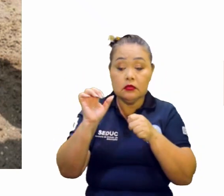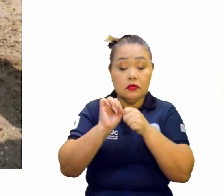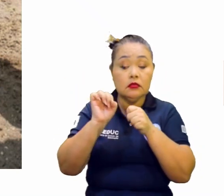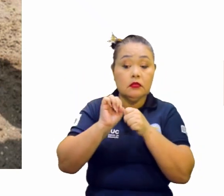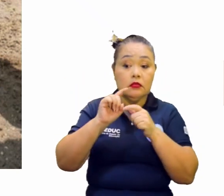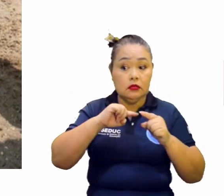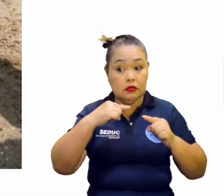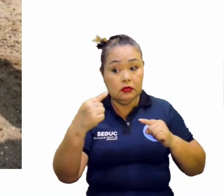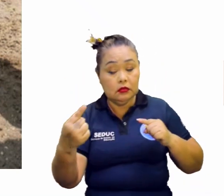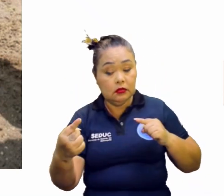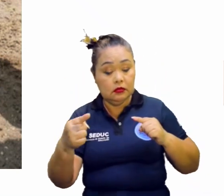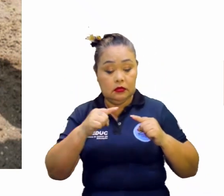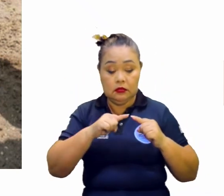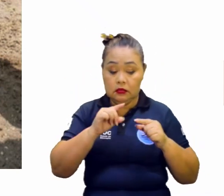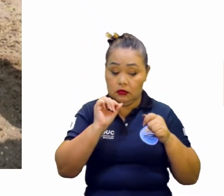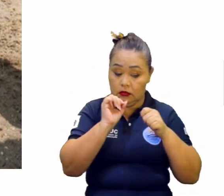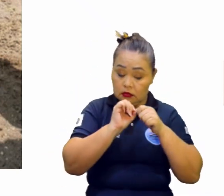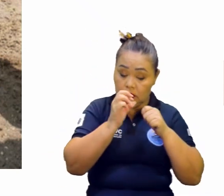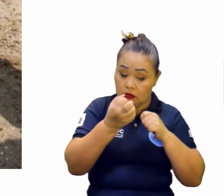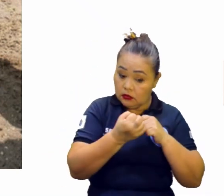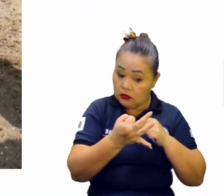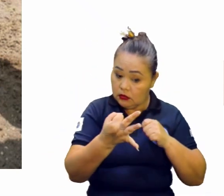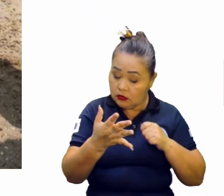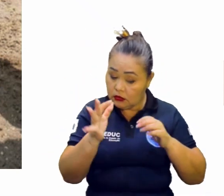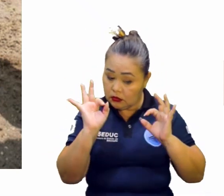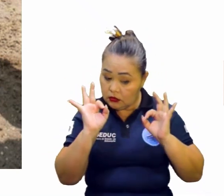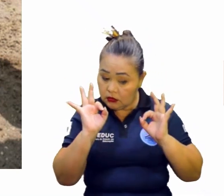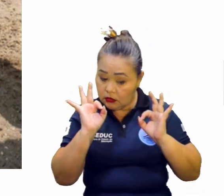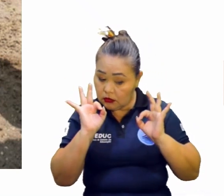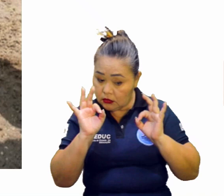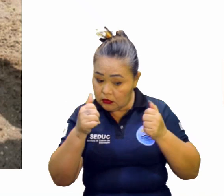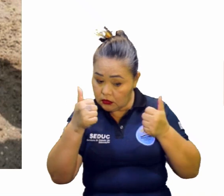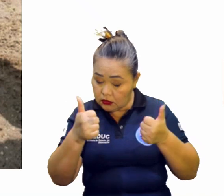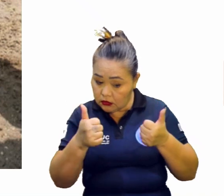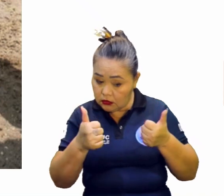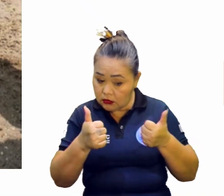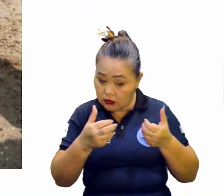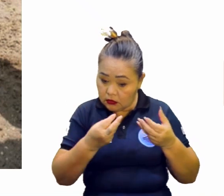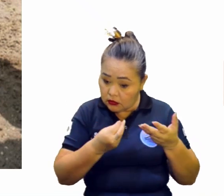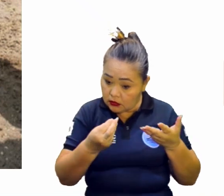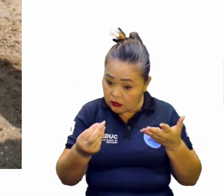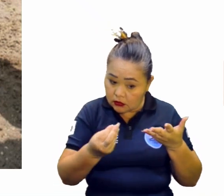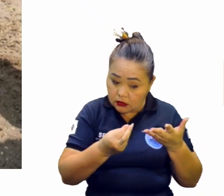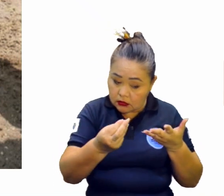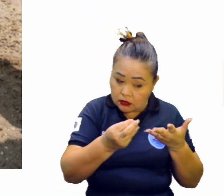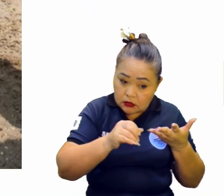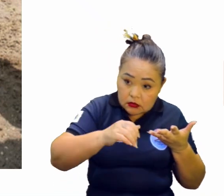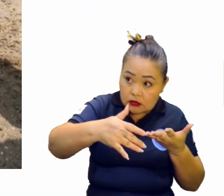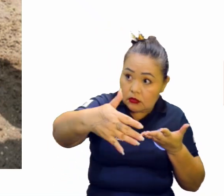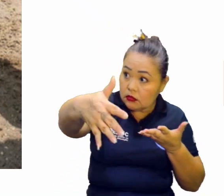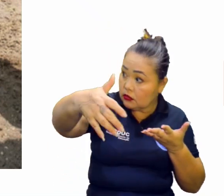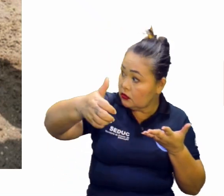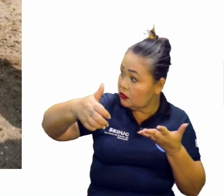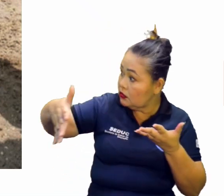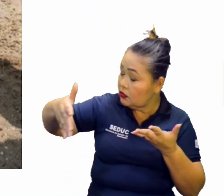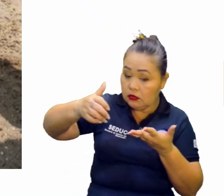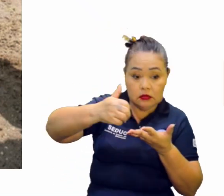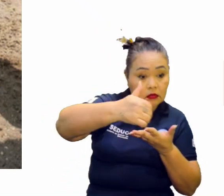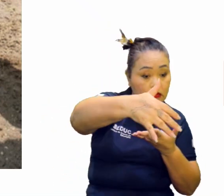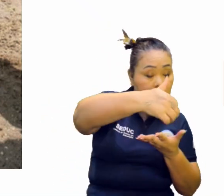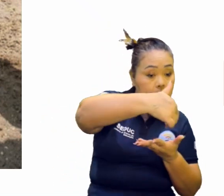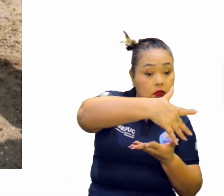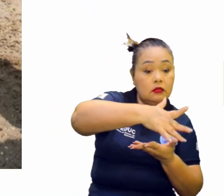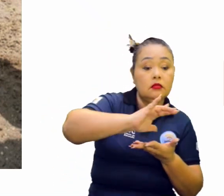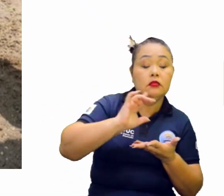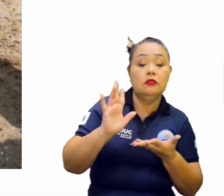eu não fizer numa quantidade satisfatória, numa distribuição dessa área, né, de forma a